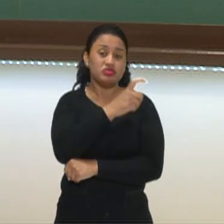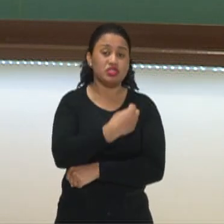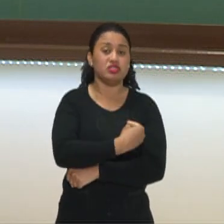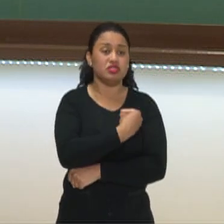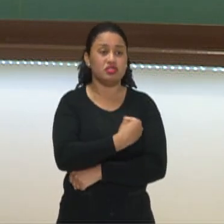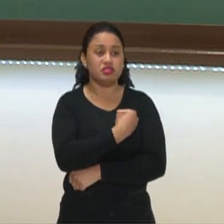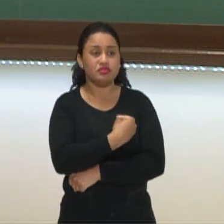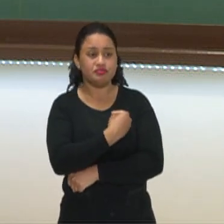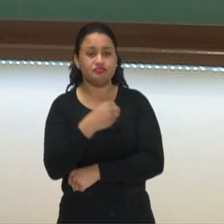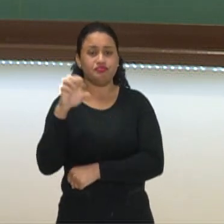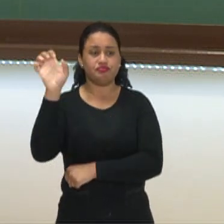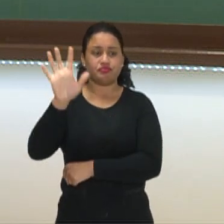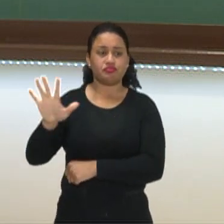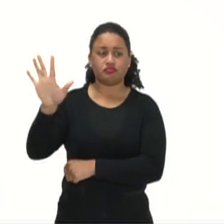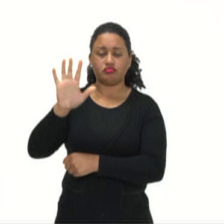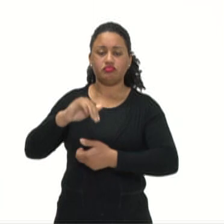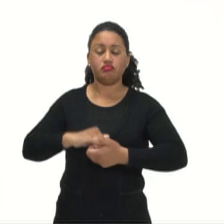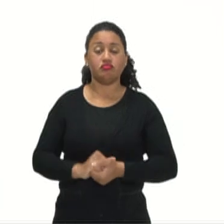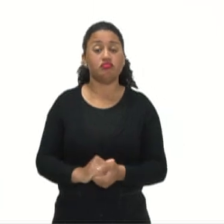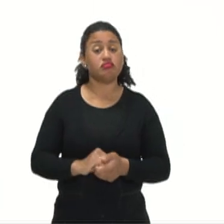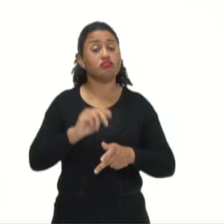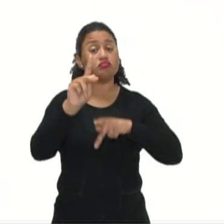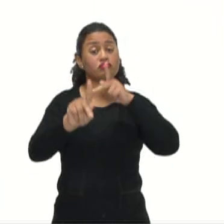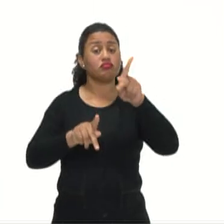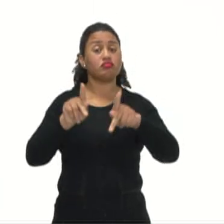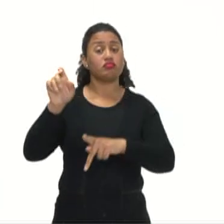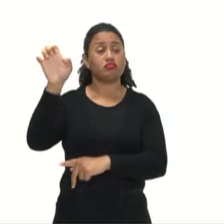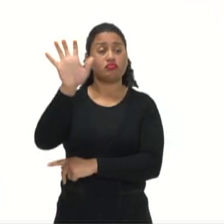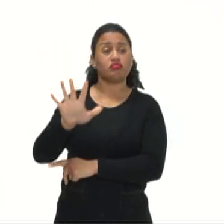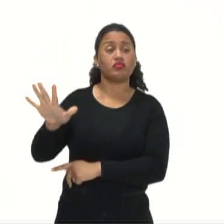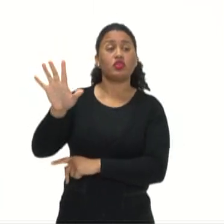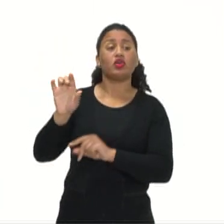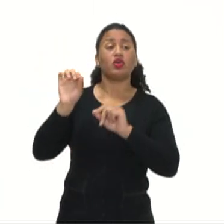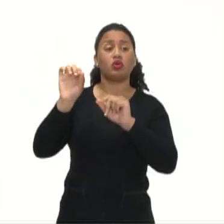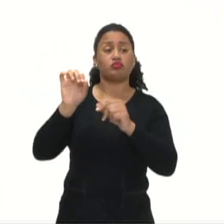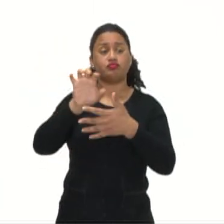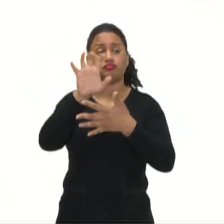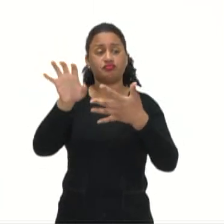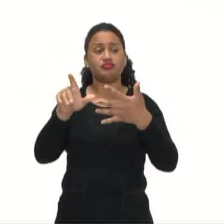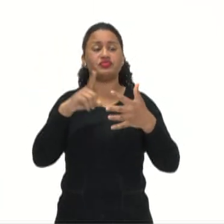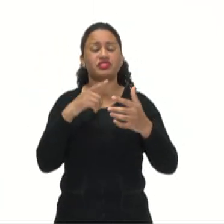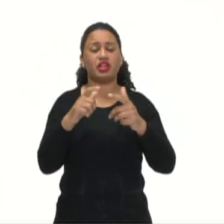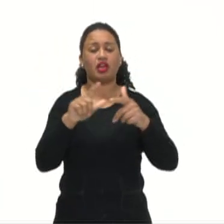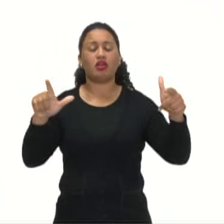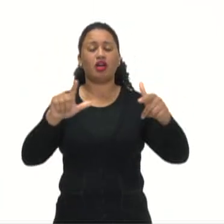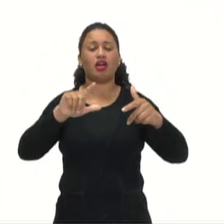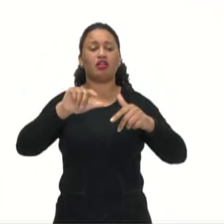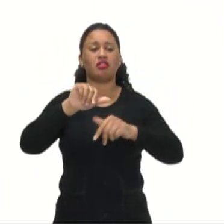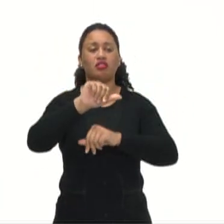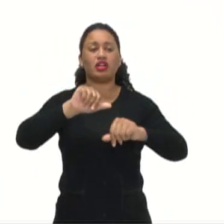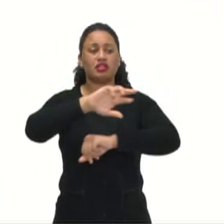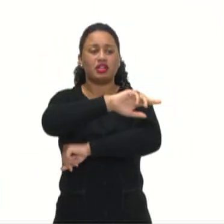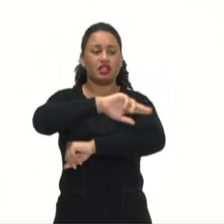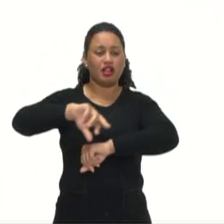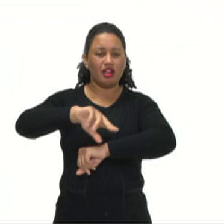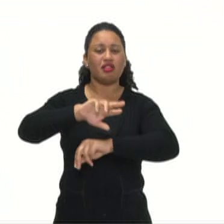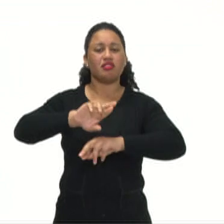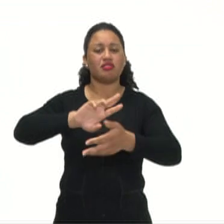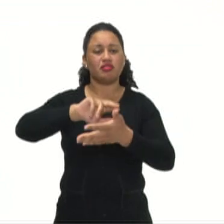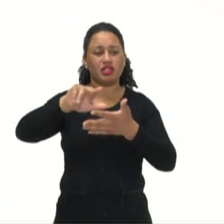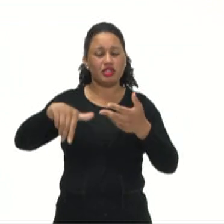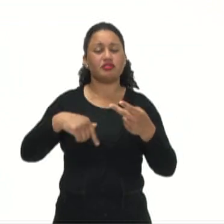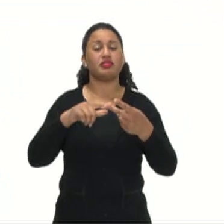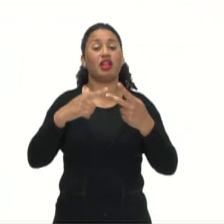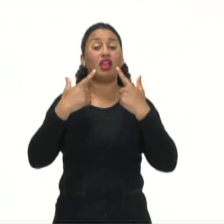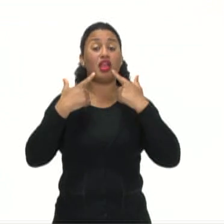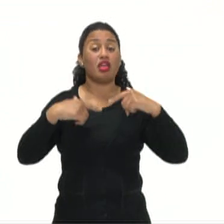continente. Falando da população europeia, o continente tem uma grande diversidade étnica, linguística e